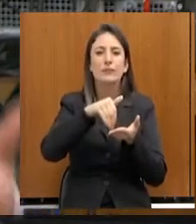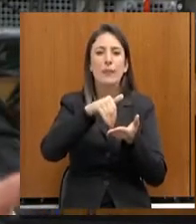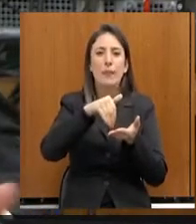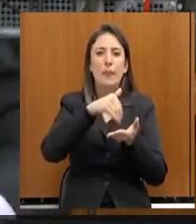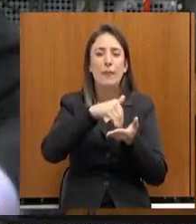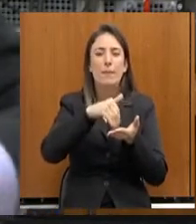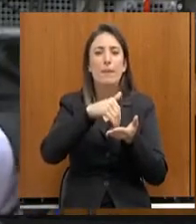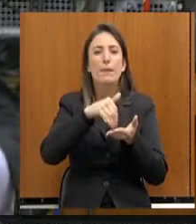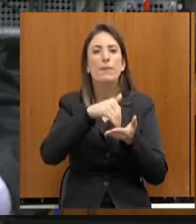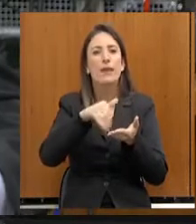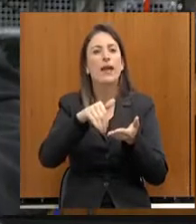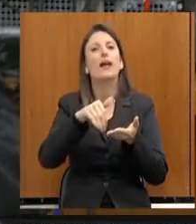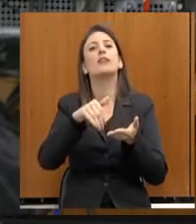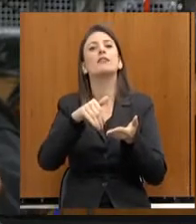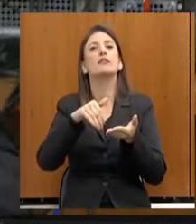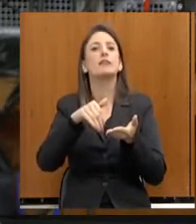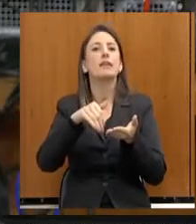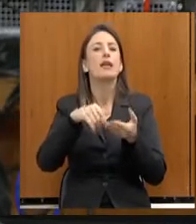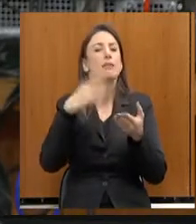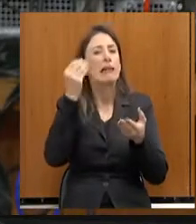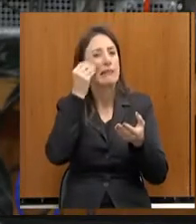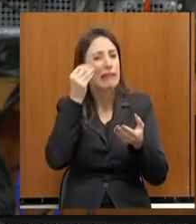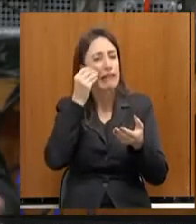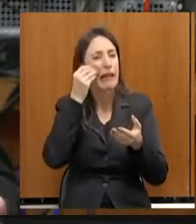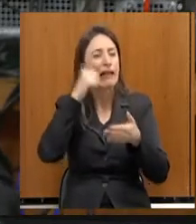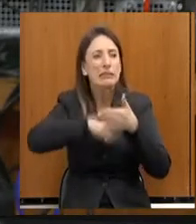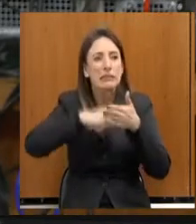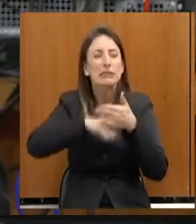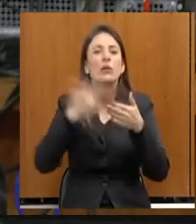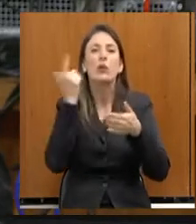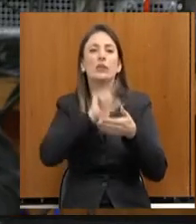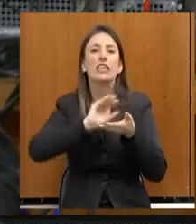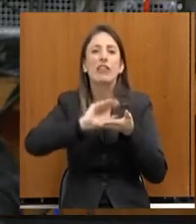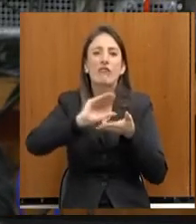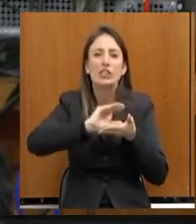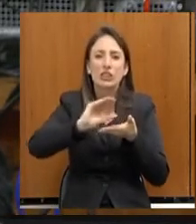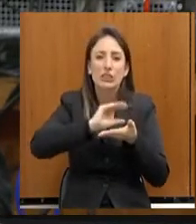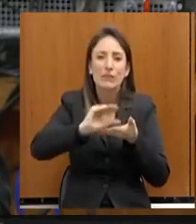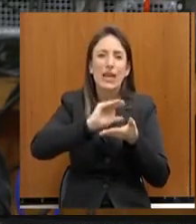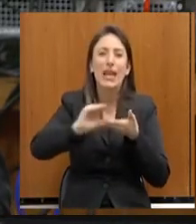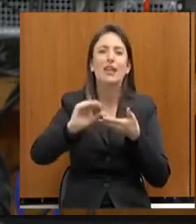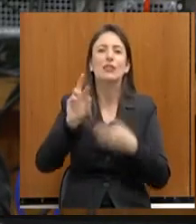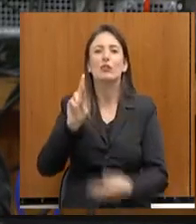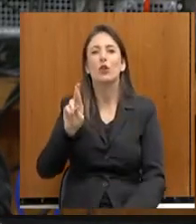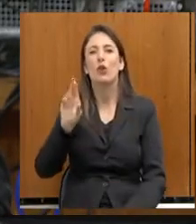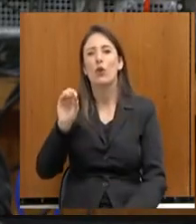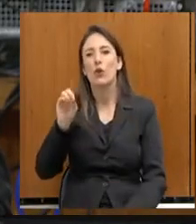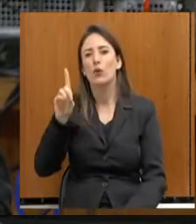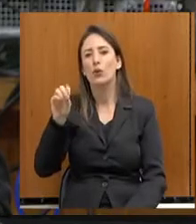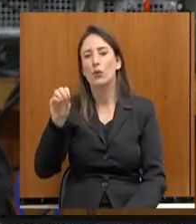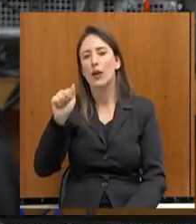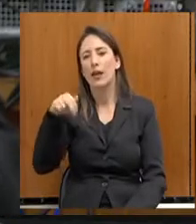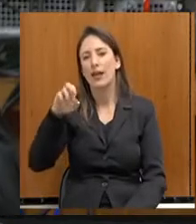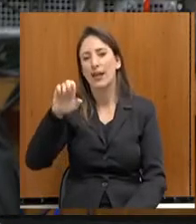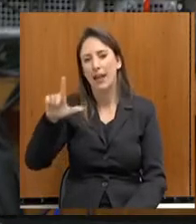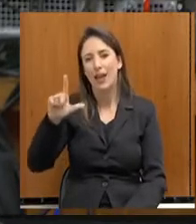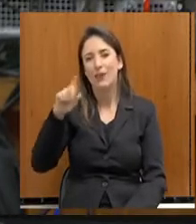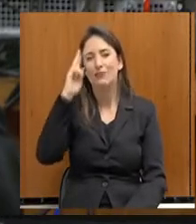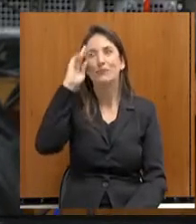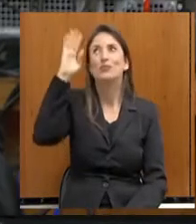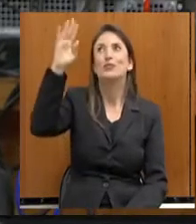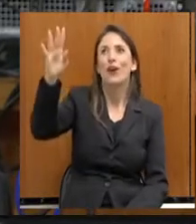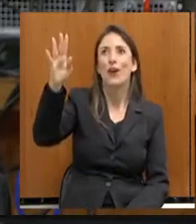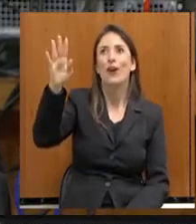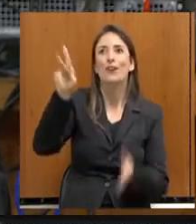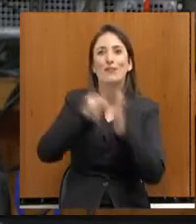para investimentos Como tão sonhado Rodoanel Rodoanel da nossa querida cidade capital que hoje